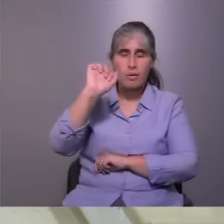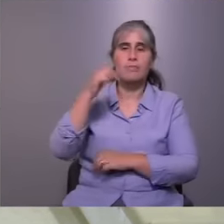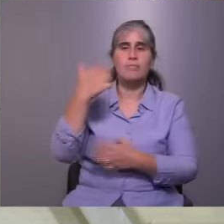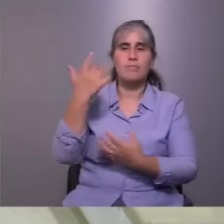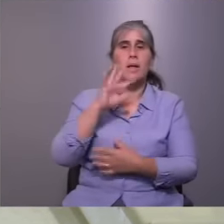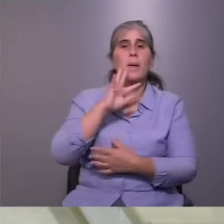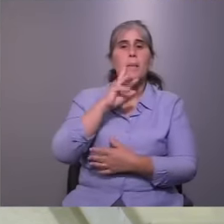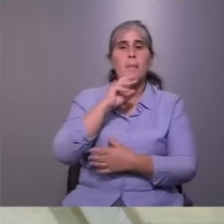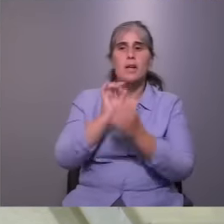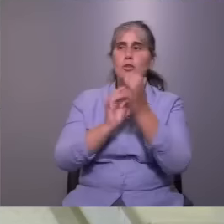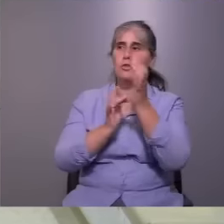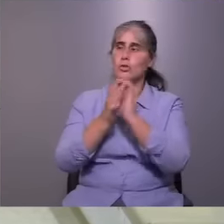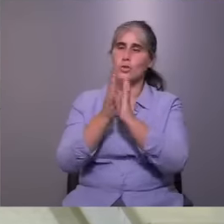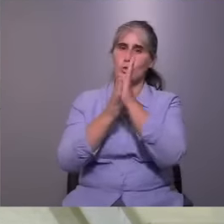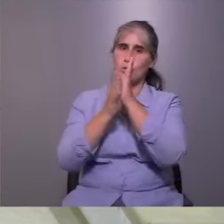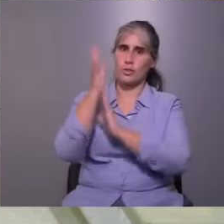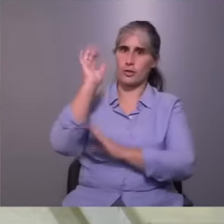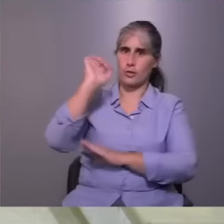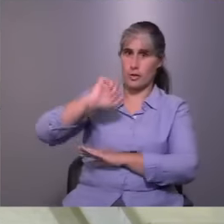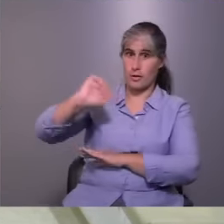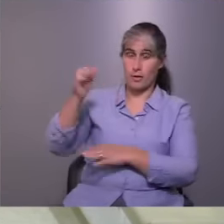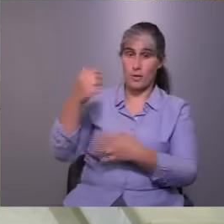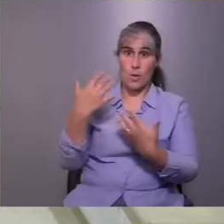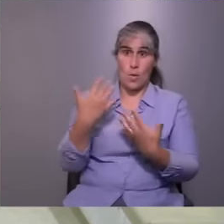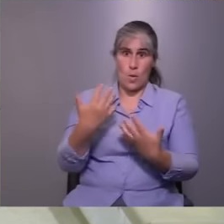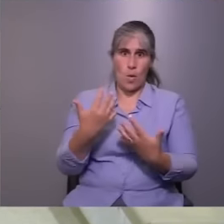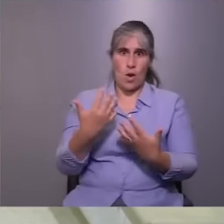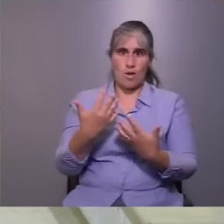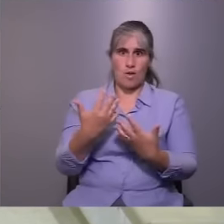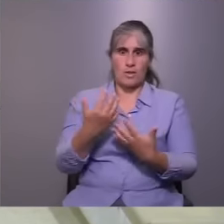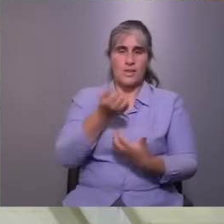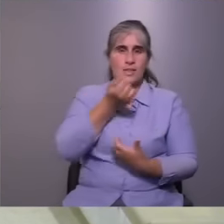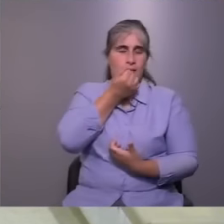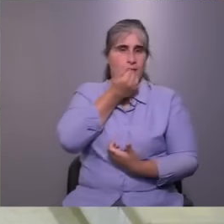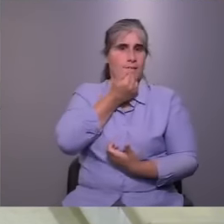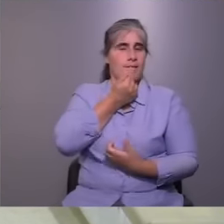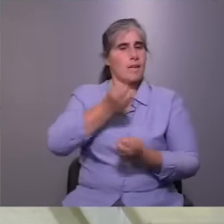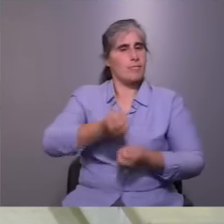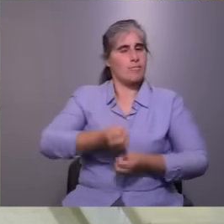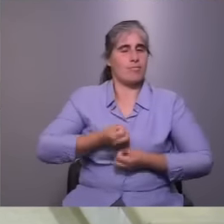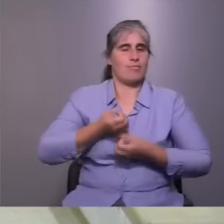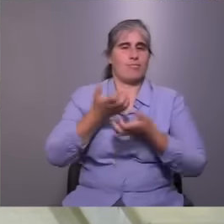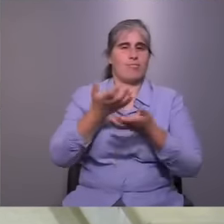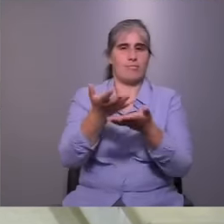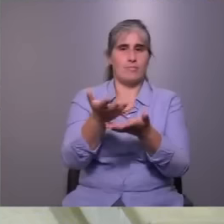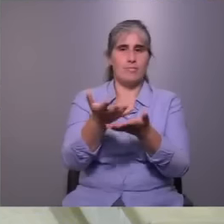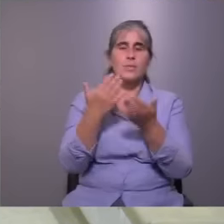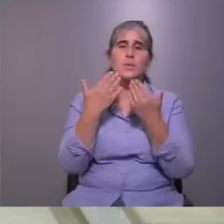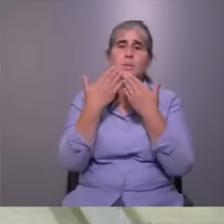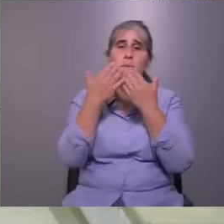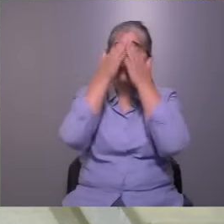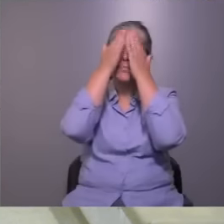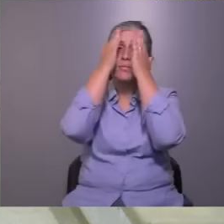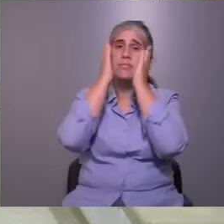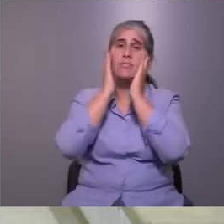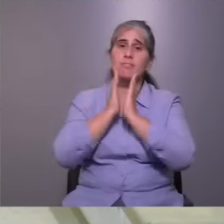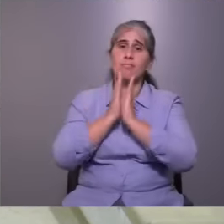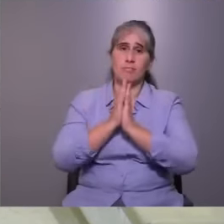Deus. Salve, estrela do mar. Salve, mãe do Verbo de Deus. Cantamos com